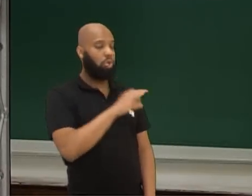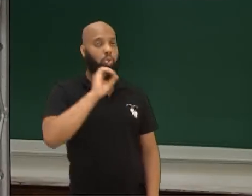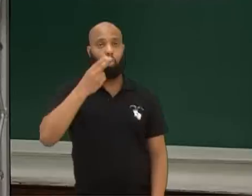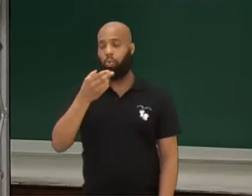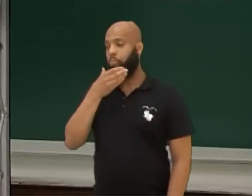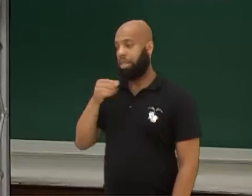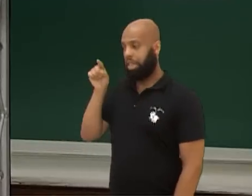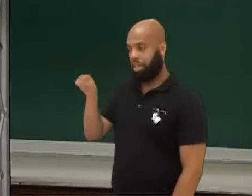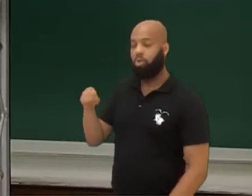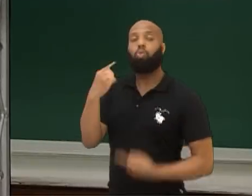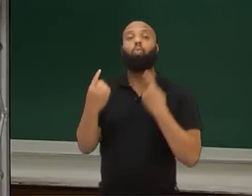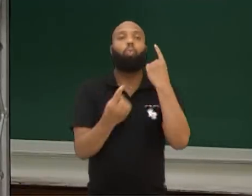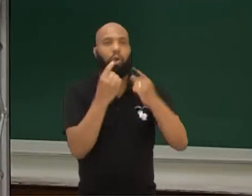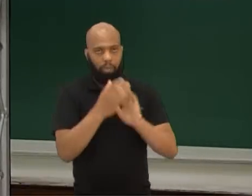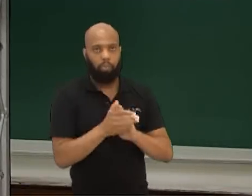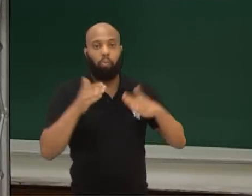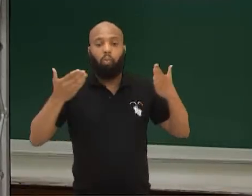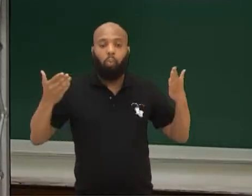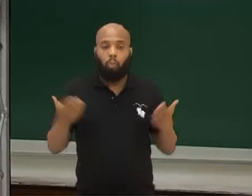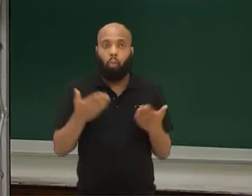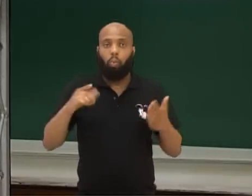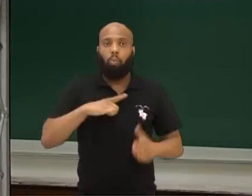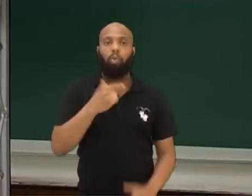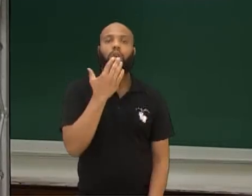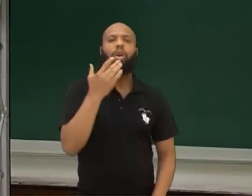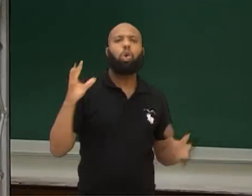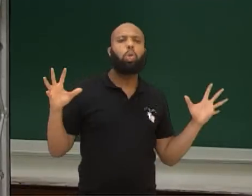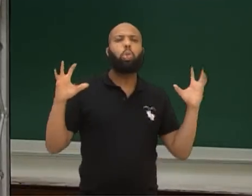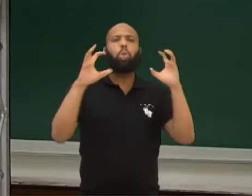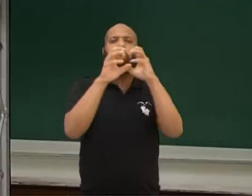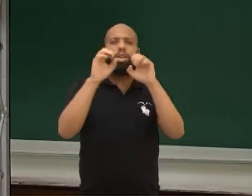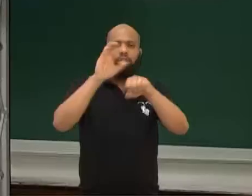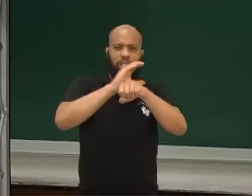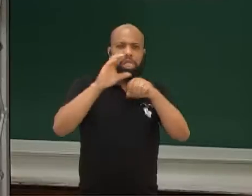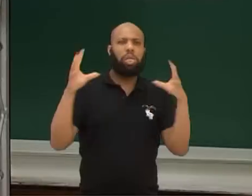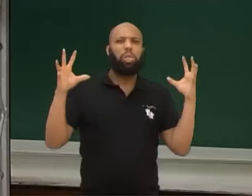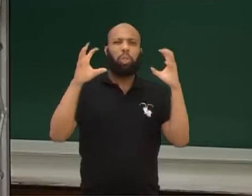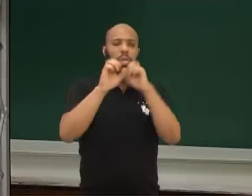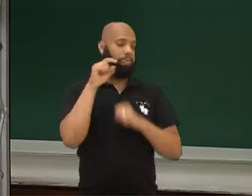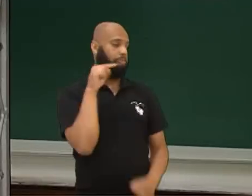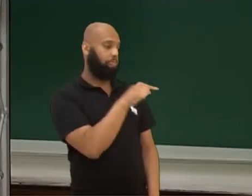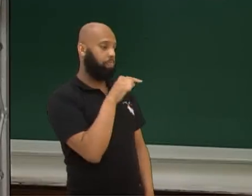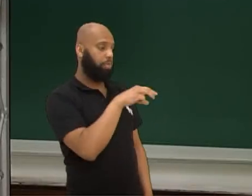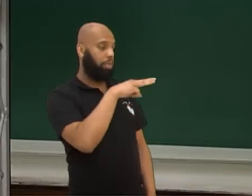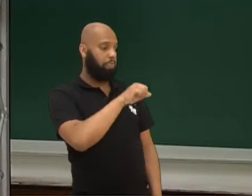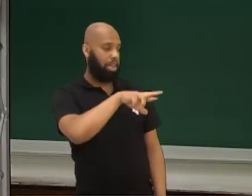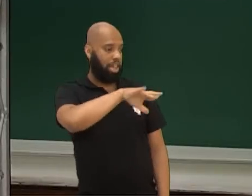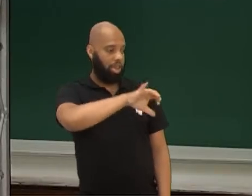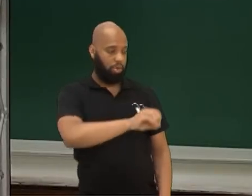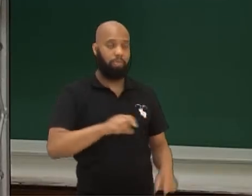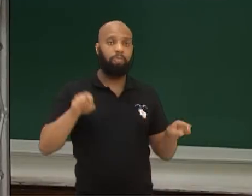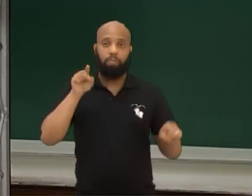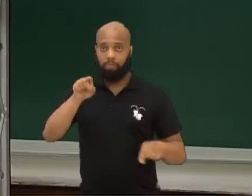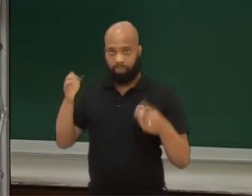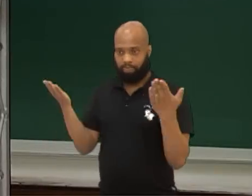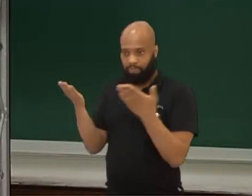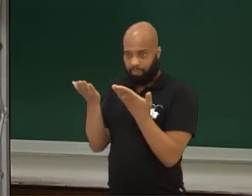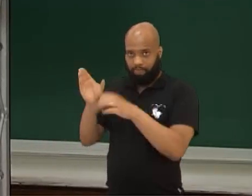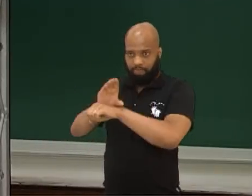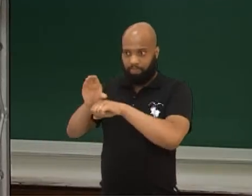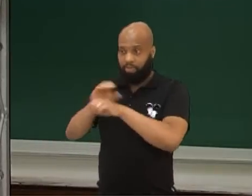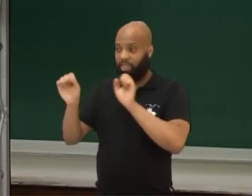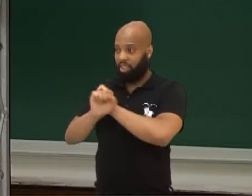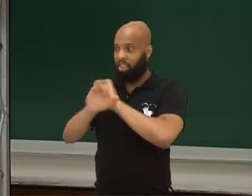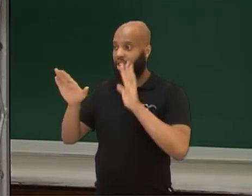Luiz. Pela legenda, essa cor um pouco mais escura, um cinza mais escuro, é o Mário. E esse cinza mais claro é o